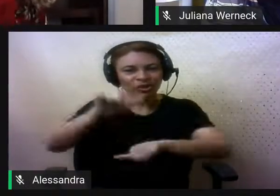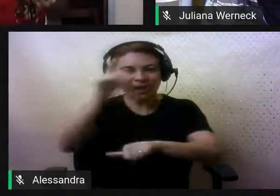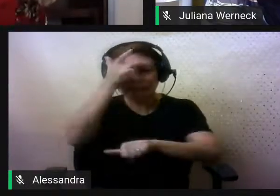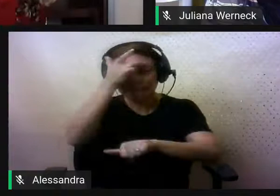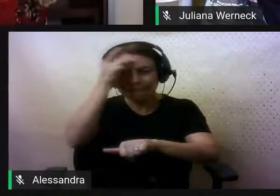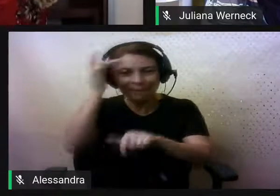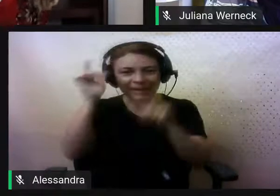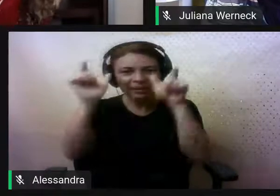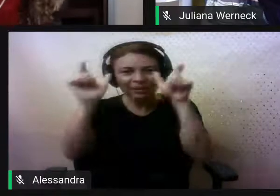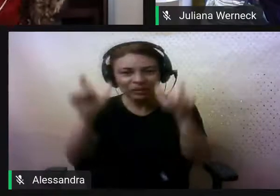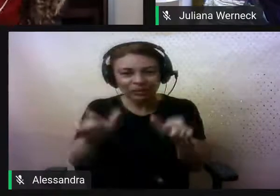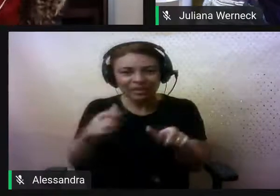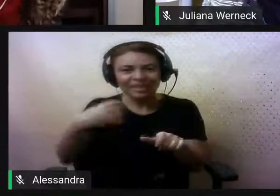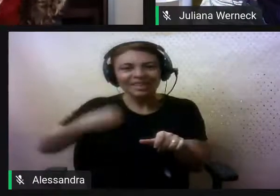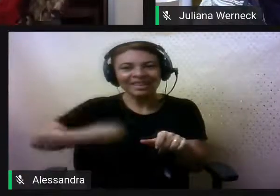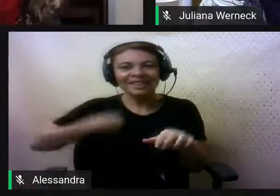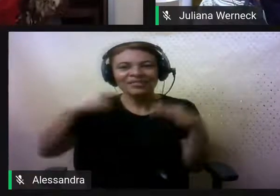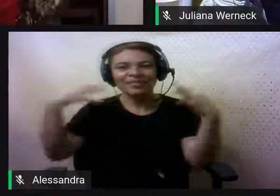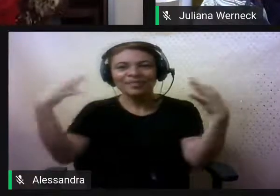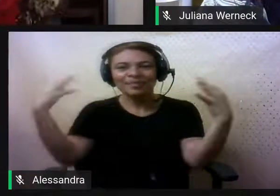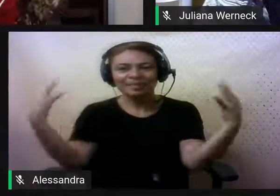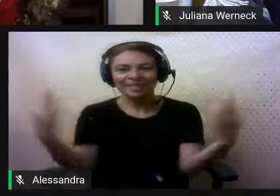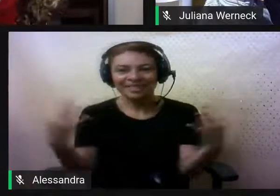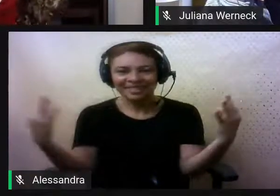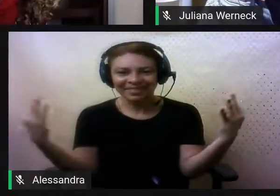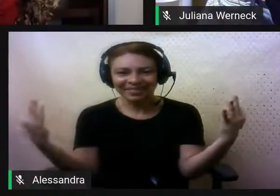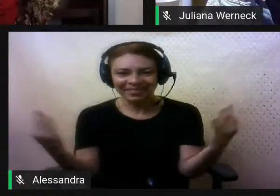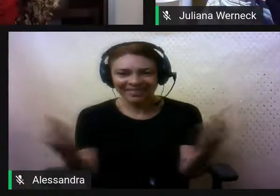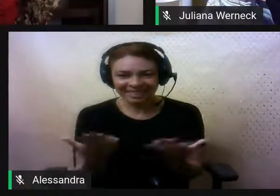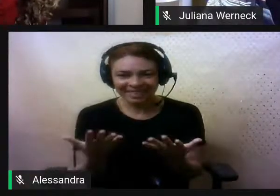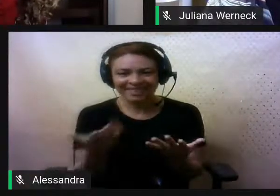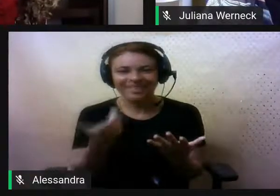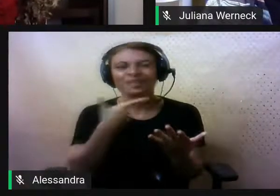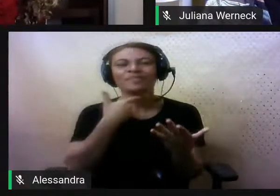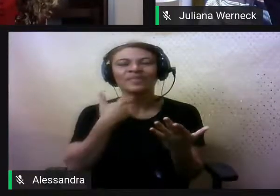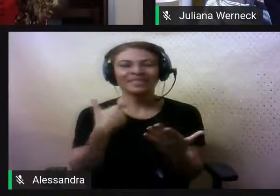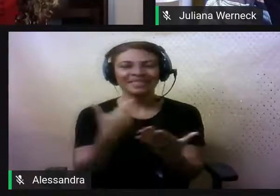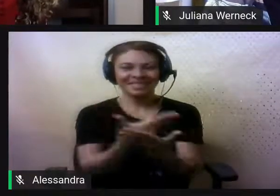terem vidas extraordinárias. Esse é o meu desejo.